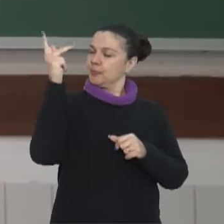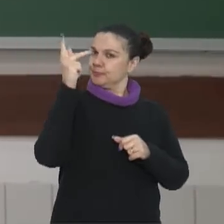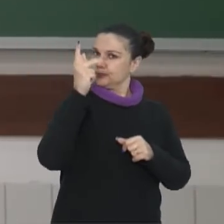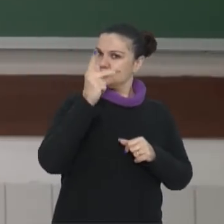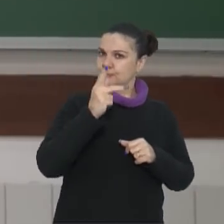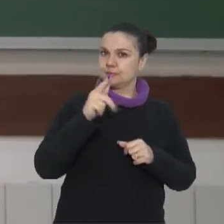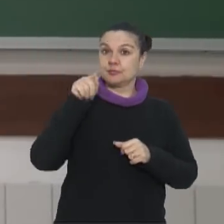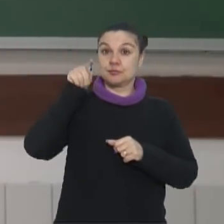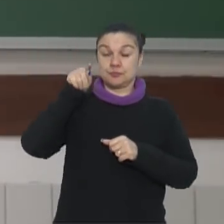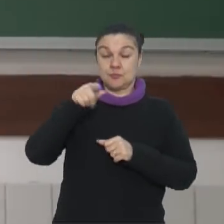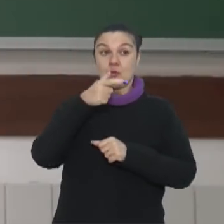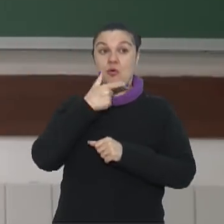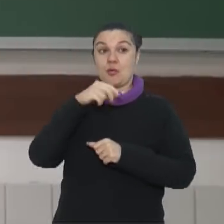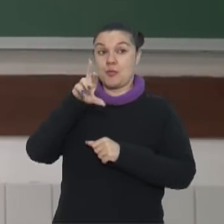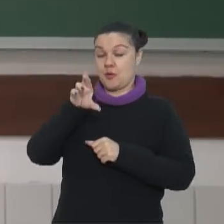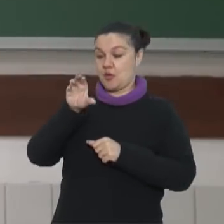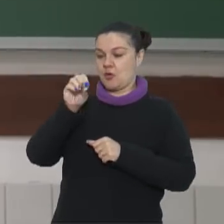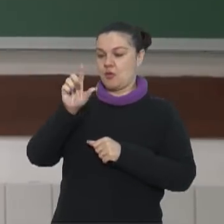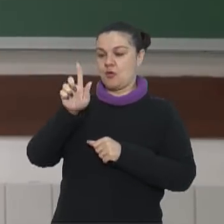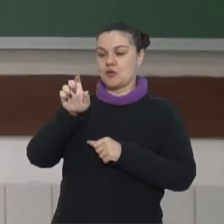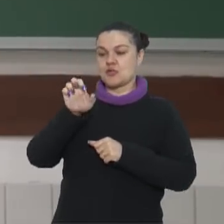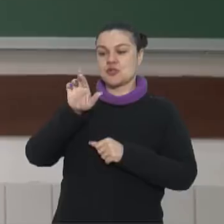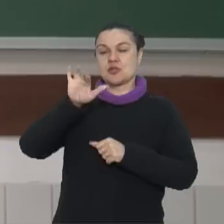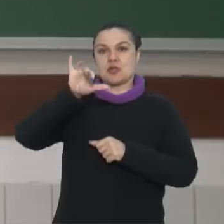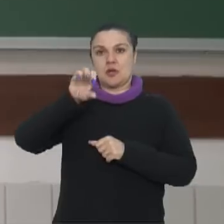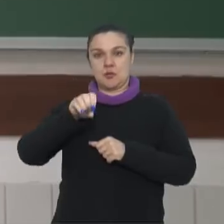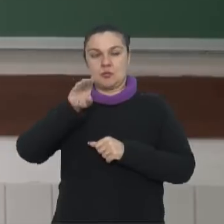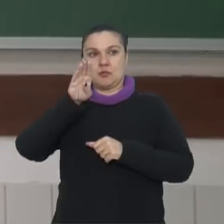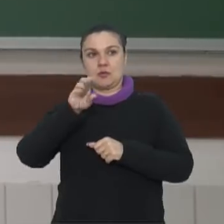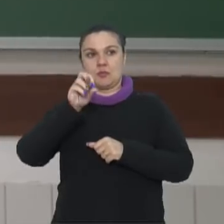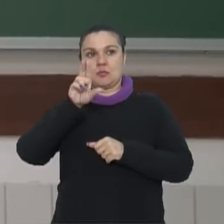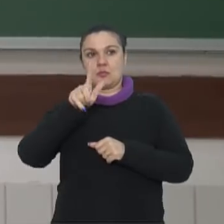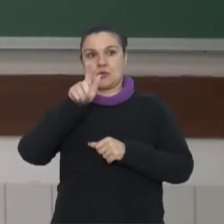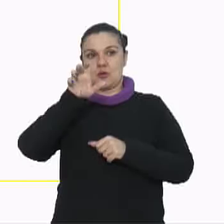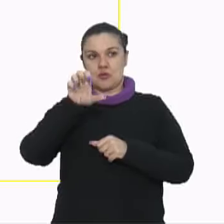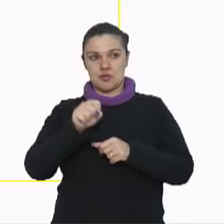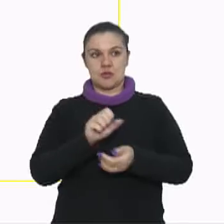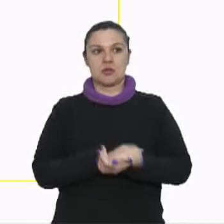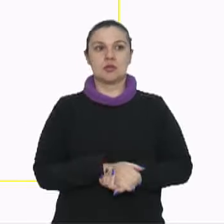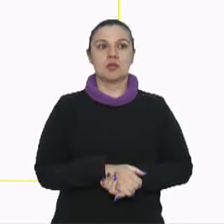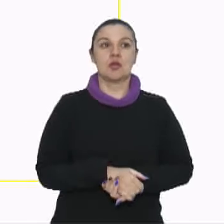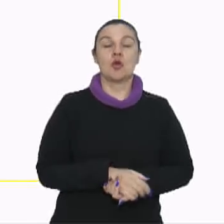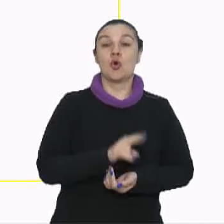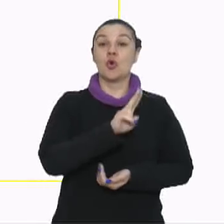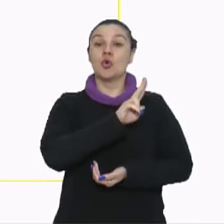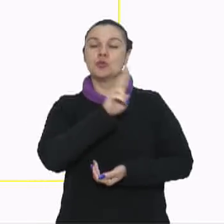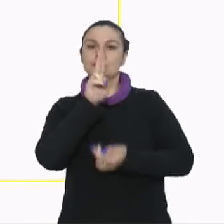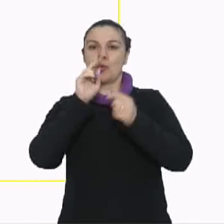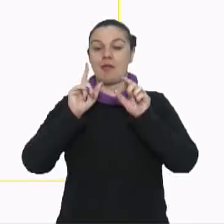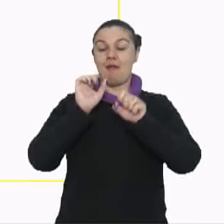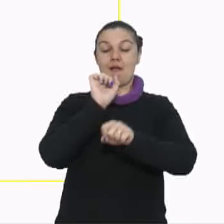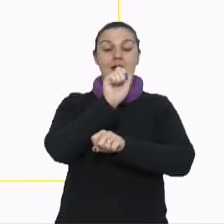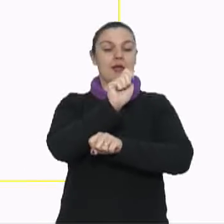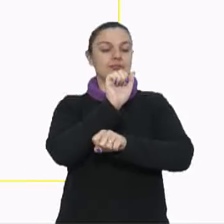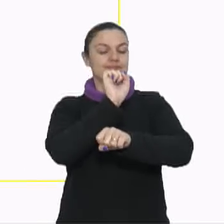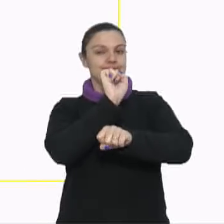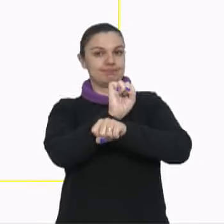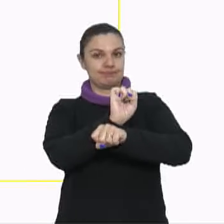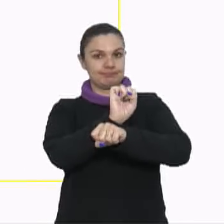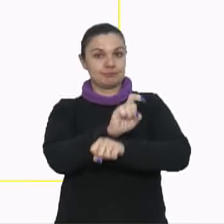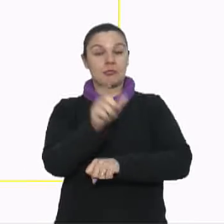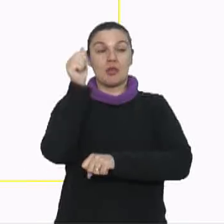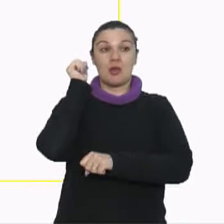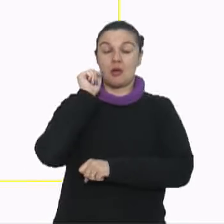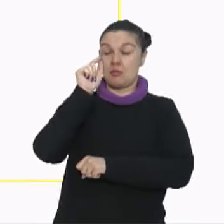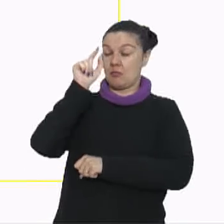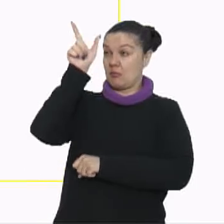tela do Rogério Borges. Essa é uma tela dele, tá? Que se chama A Espera. Olha que tela, gente. Eu admiro muito o